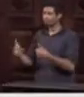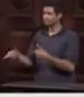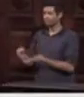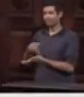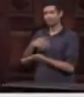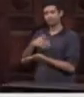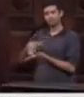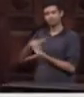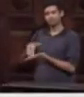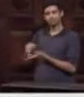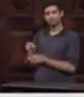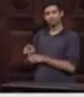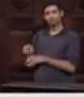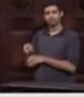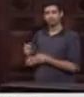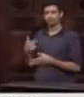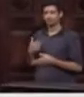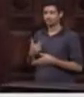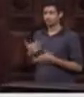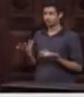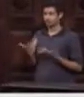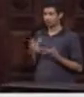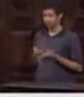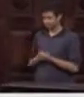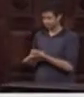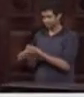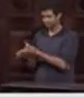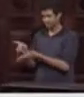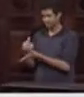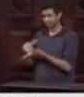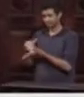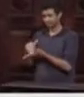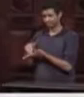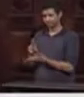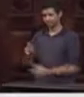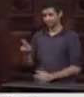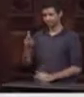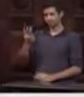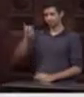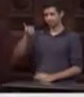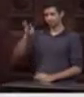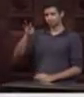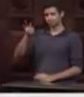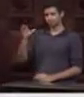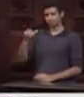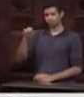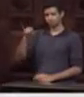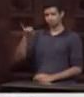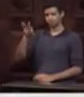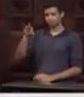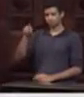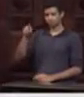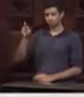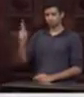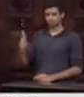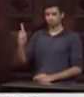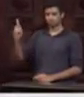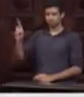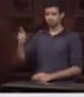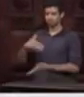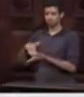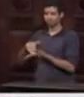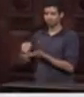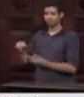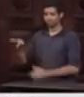quero aqui fazer um parênteses parabenizando o secretário Renato Satiro, titular da Secretaria de Educação de Nova